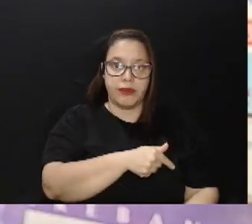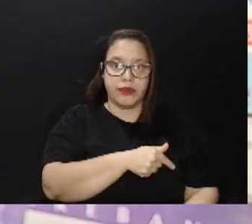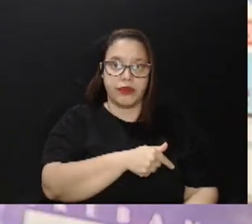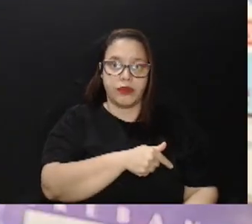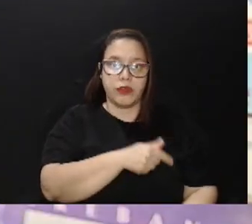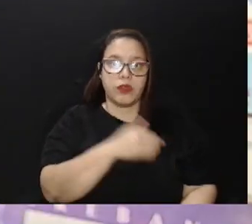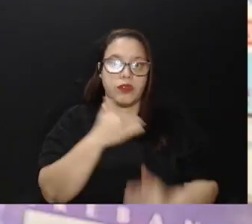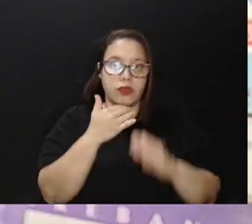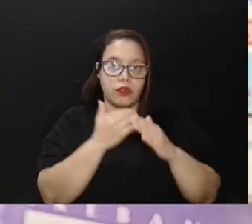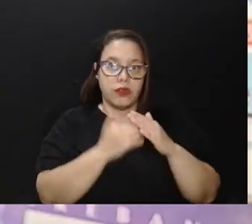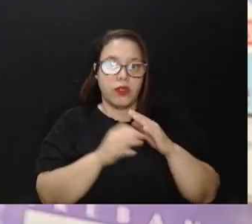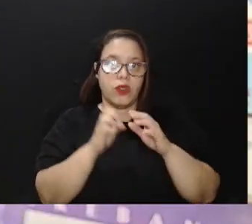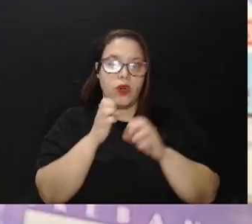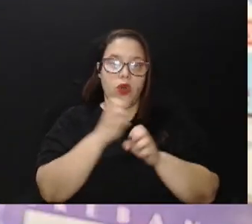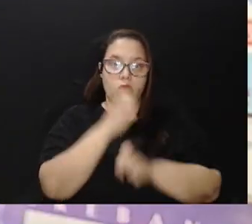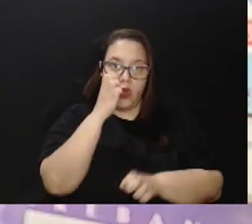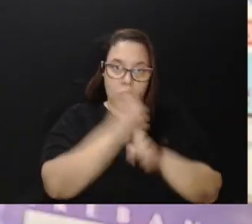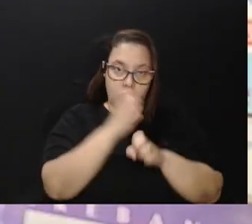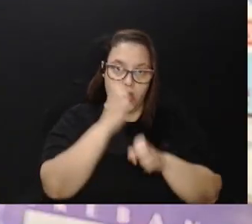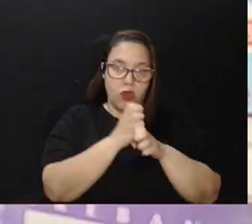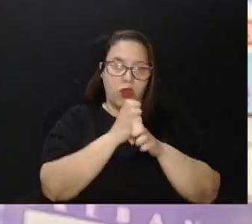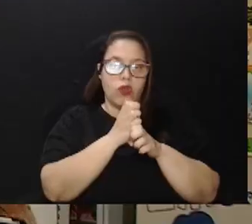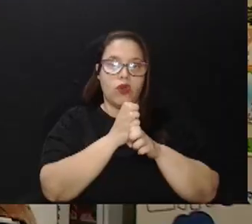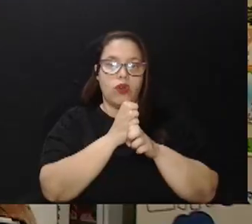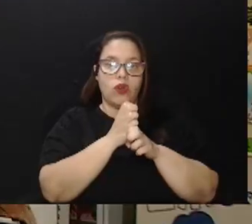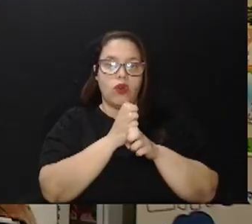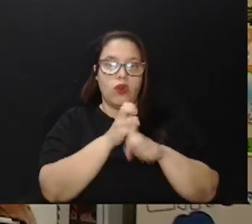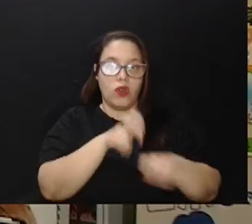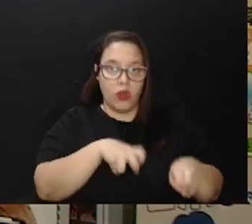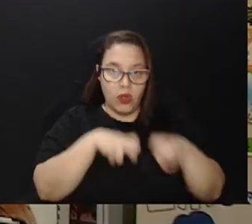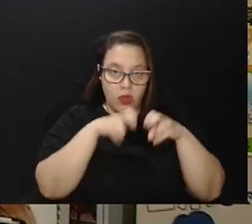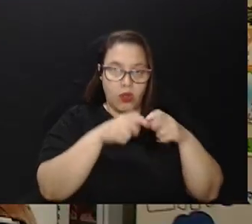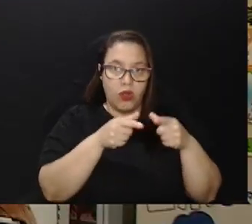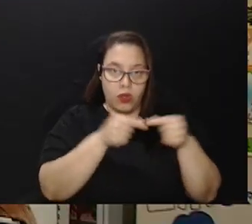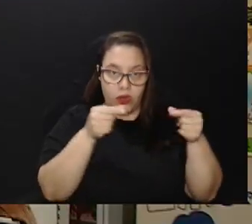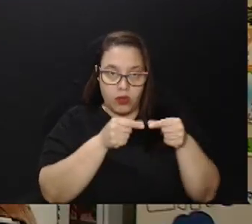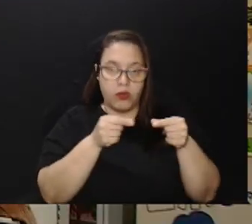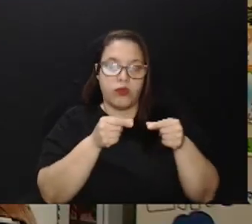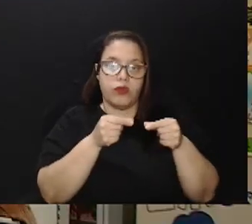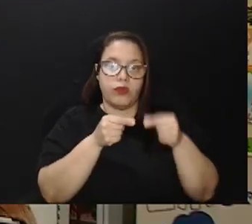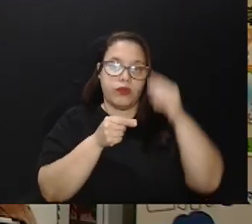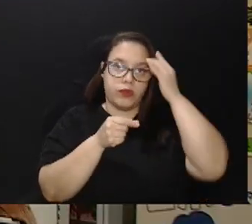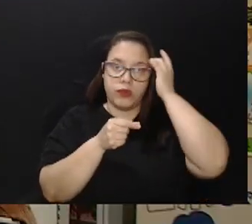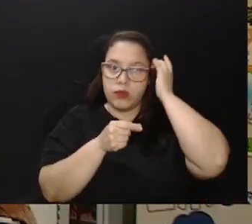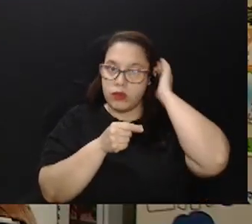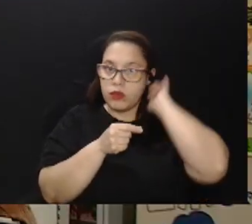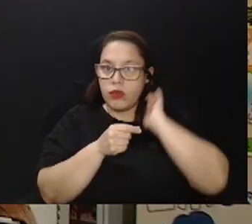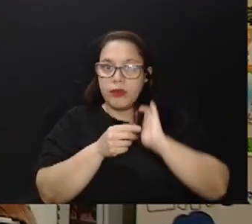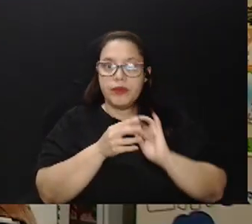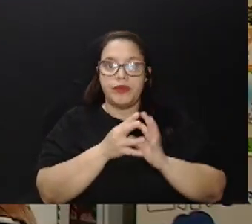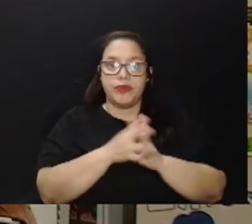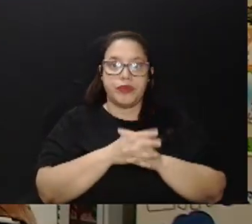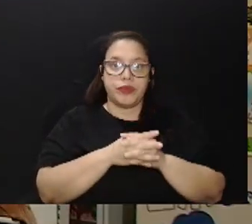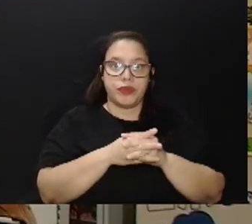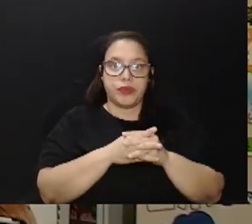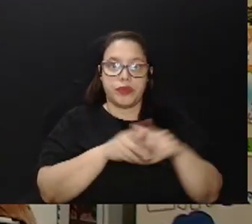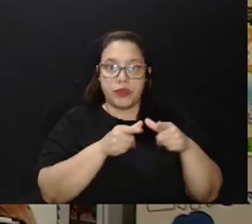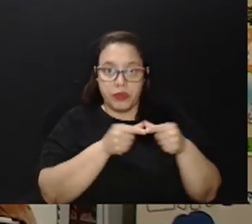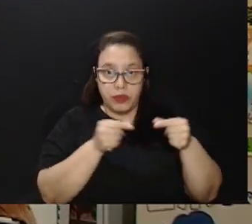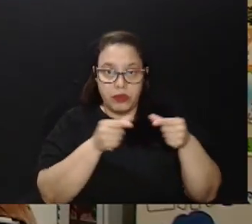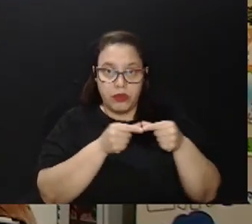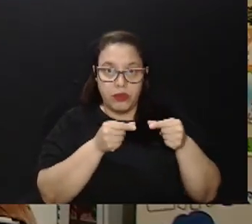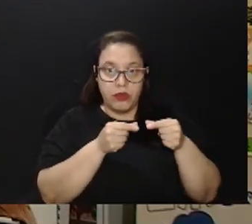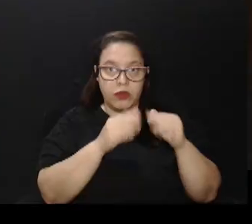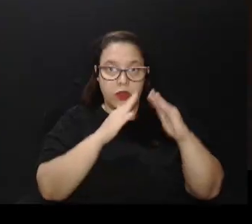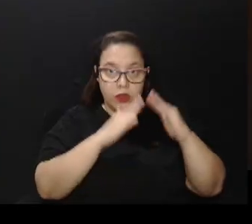agrônomo japonês para administrar tudo isso. E então os japoneses que moravam já no